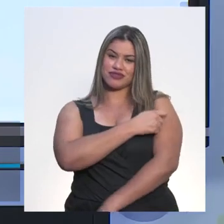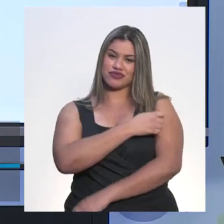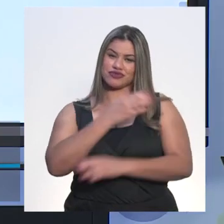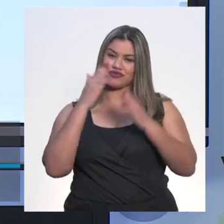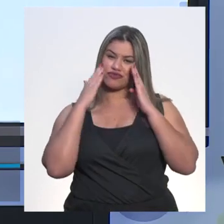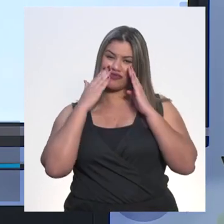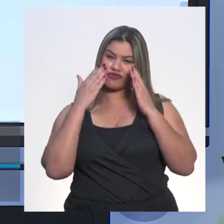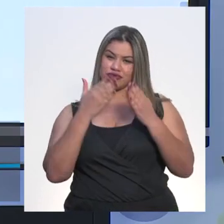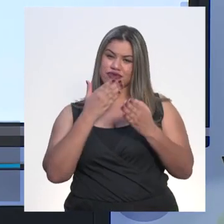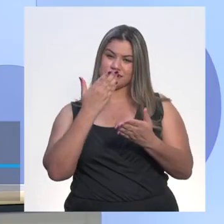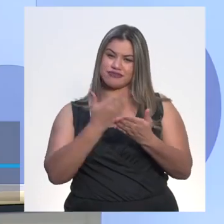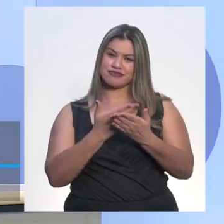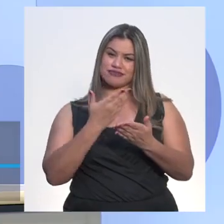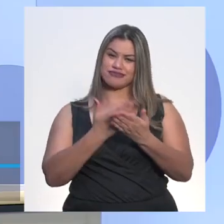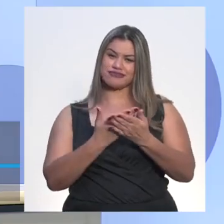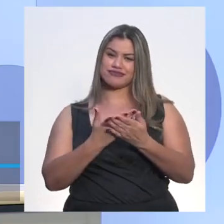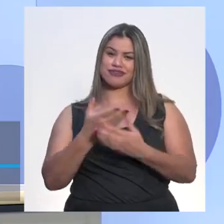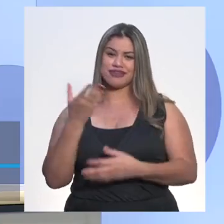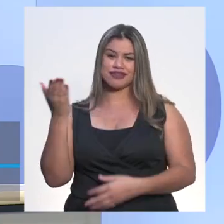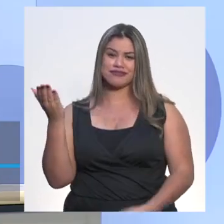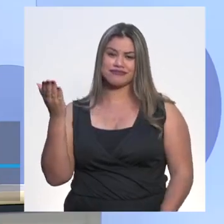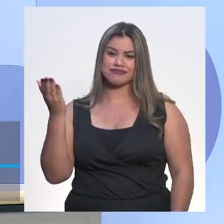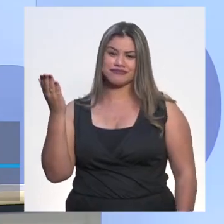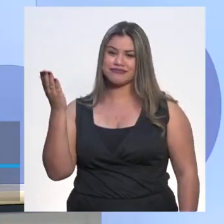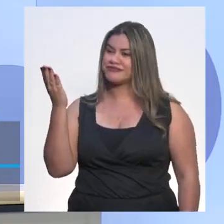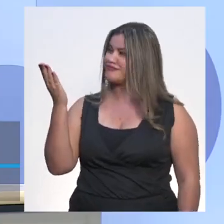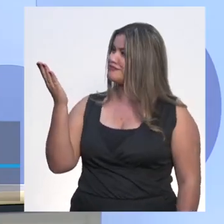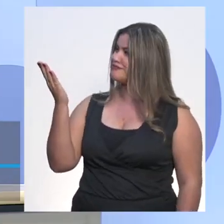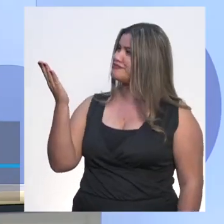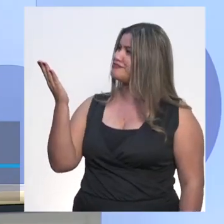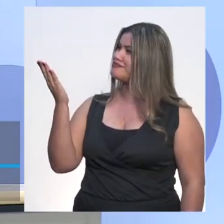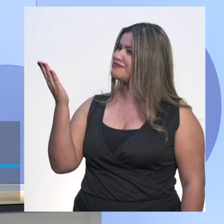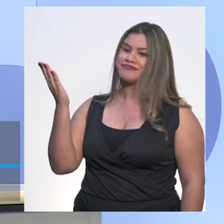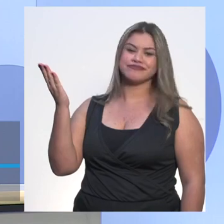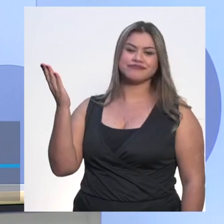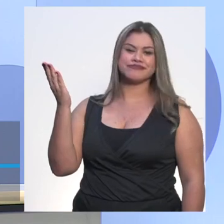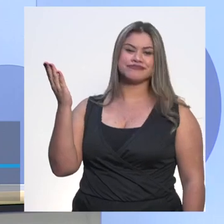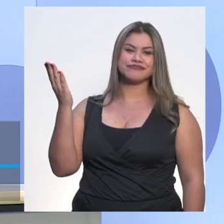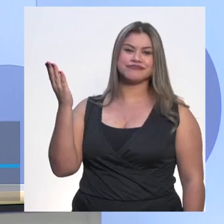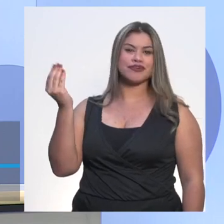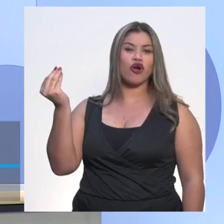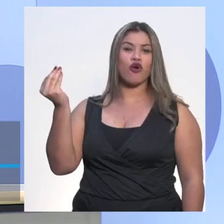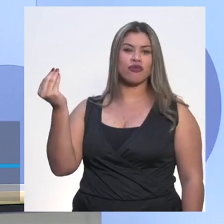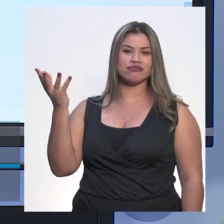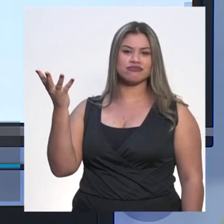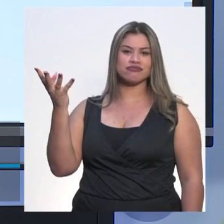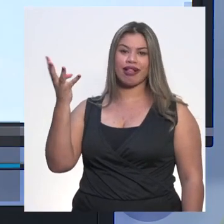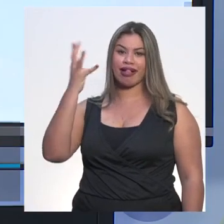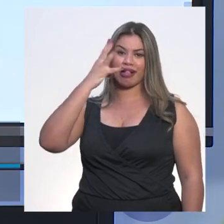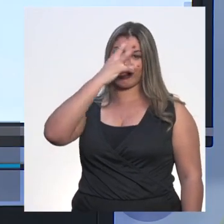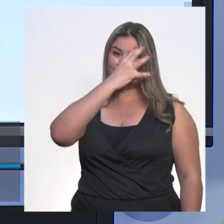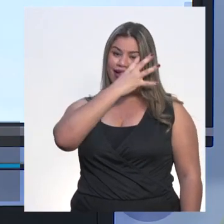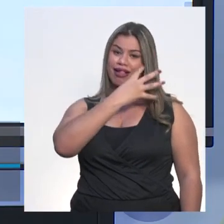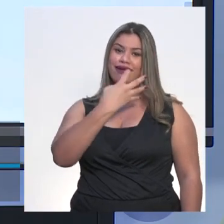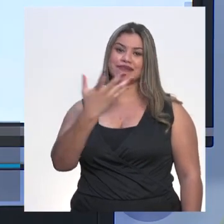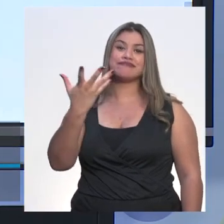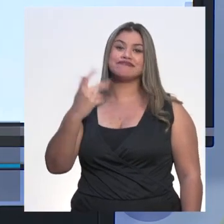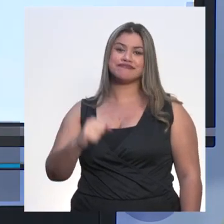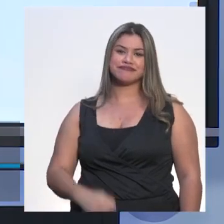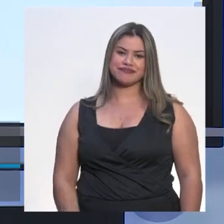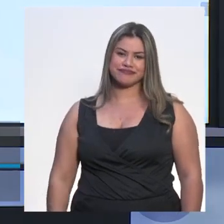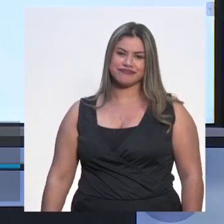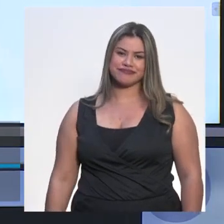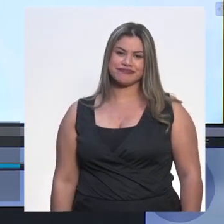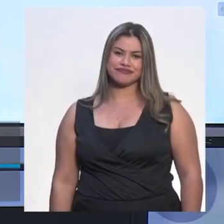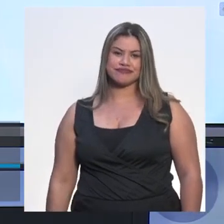vocês viram agora o sorrisinho da pessoa? Olha o sorriso. Aí vem essa pessoa, entendeu? Tirar o foco do negócio.